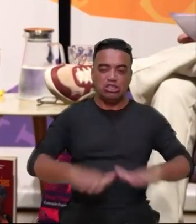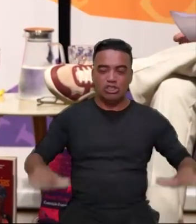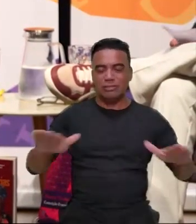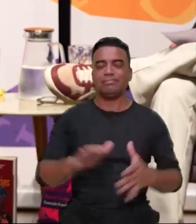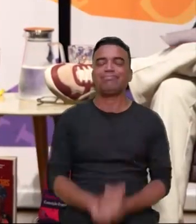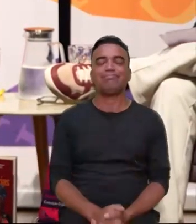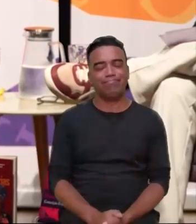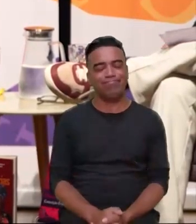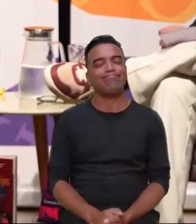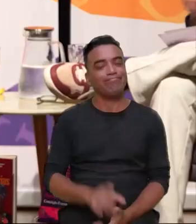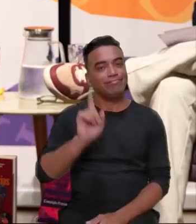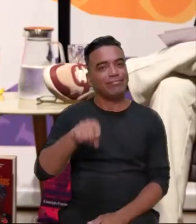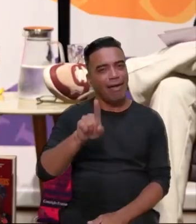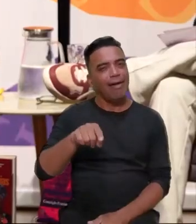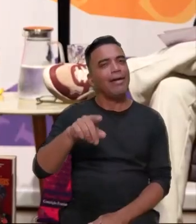Esse conto